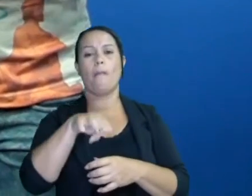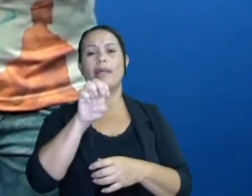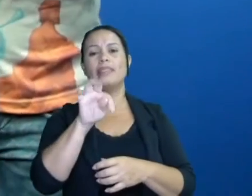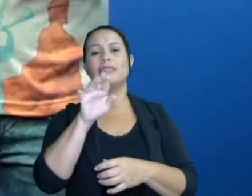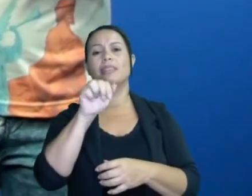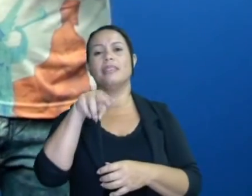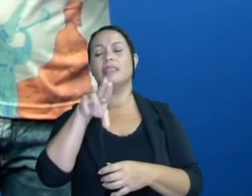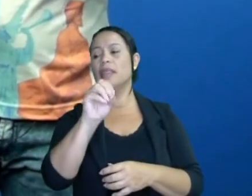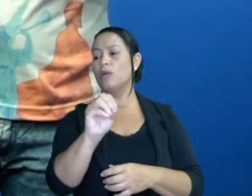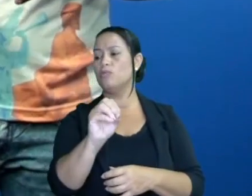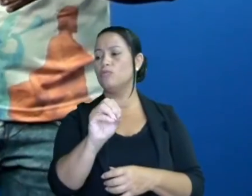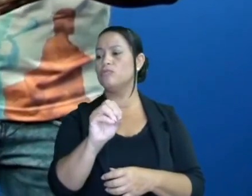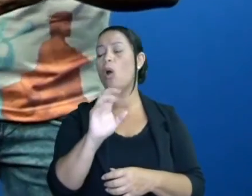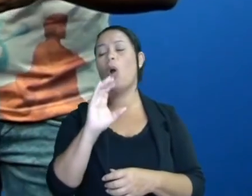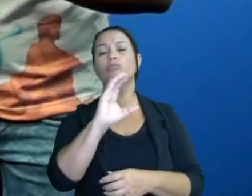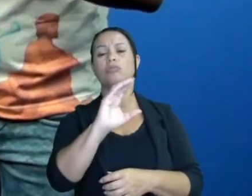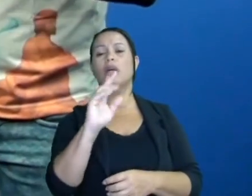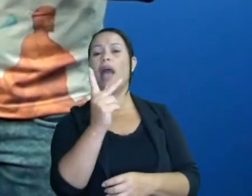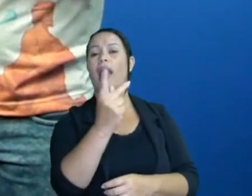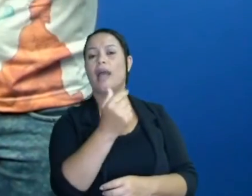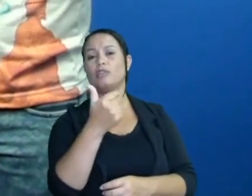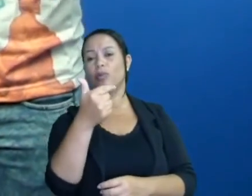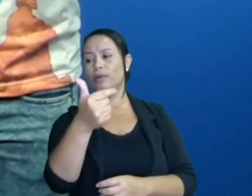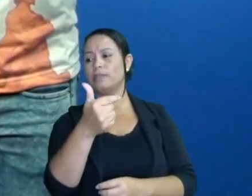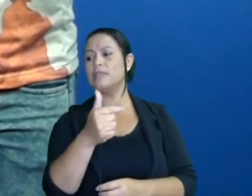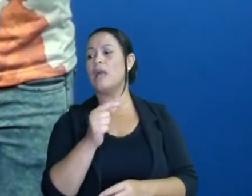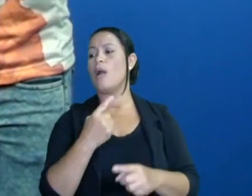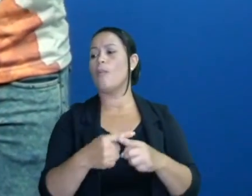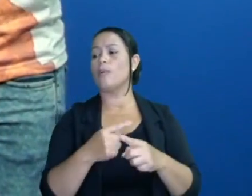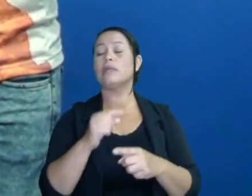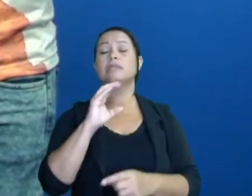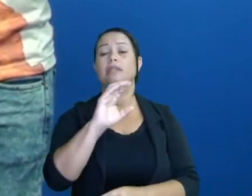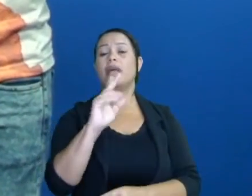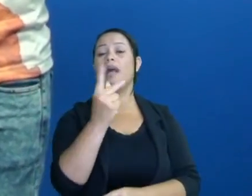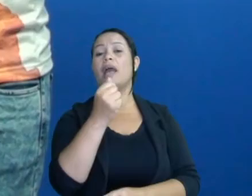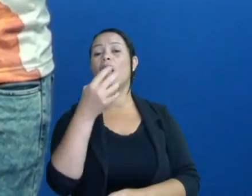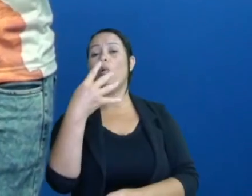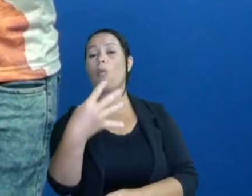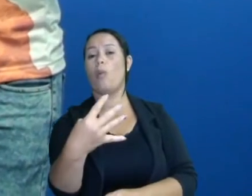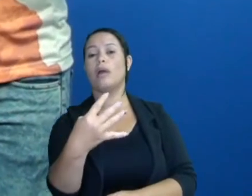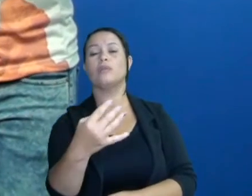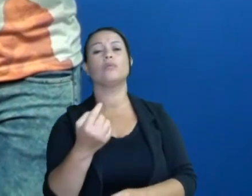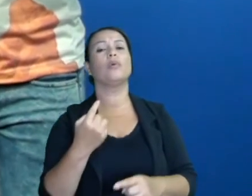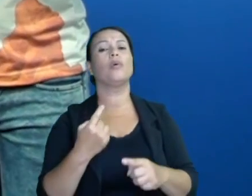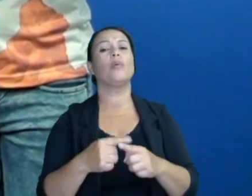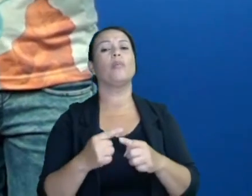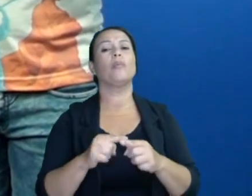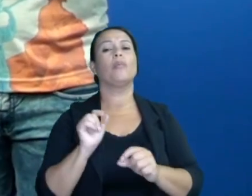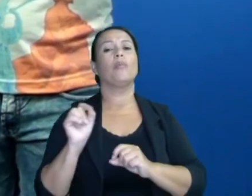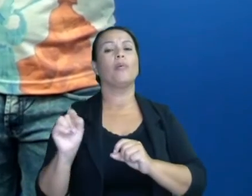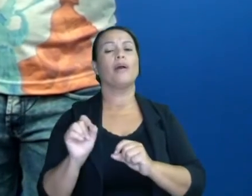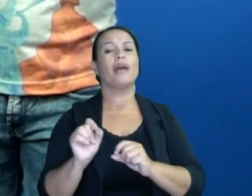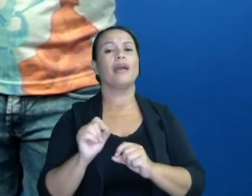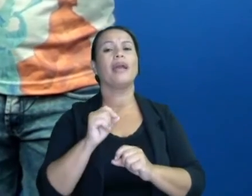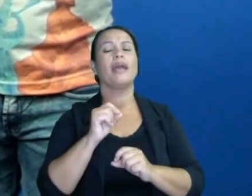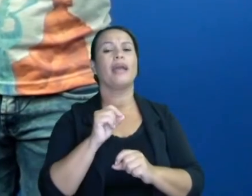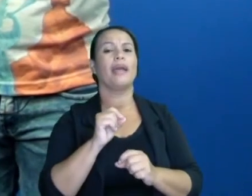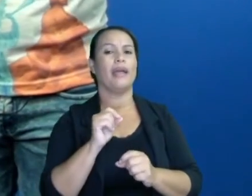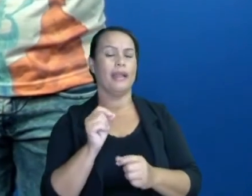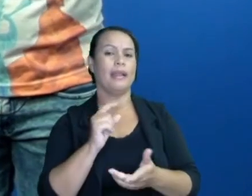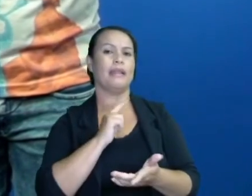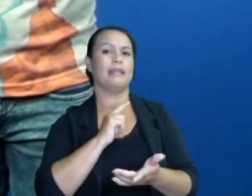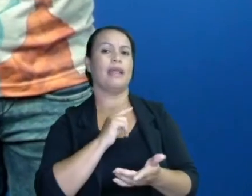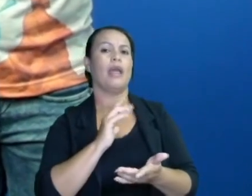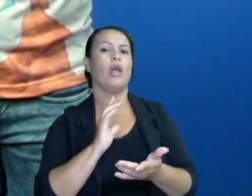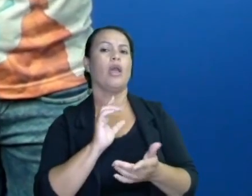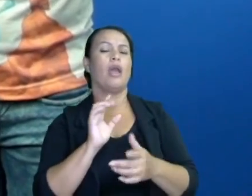metano. O gás metano é um grande poluidor da atmosfera, tanto por conta do